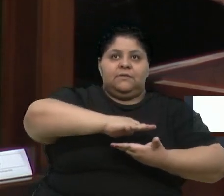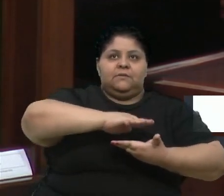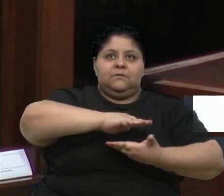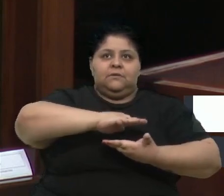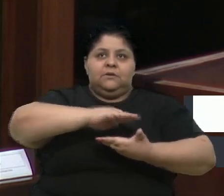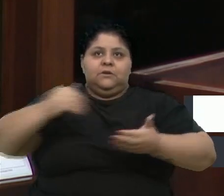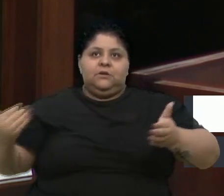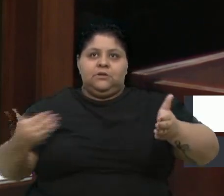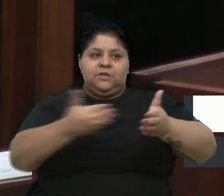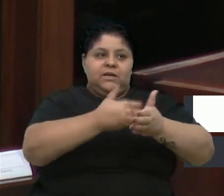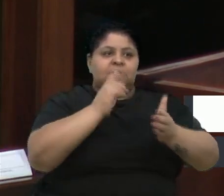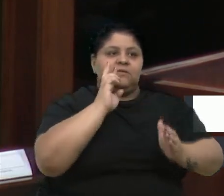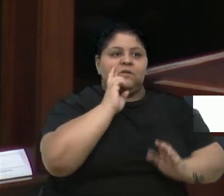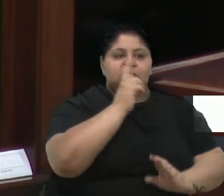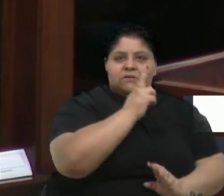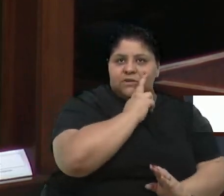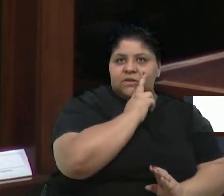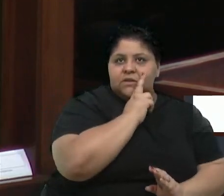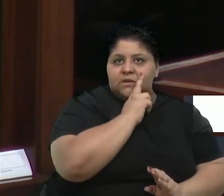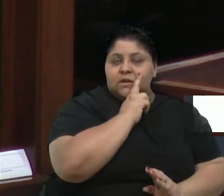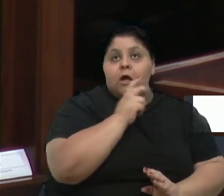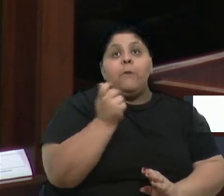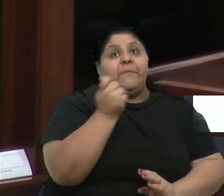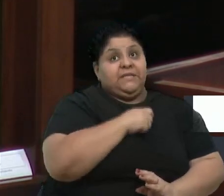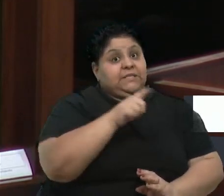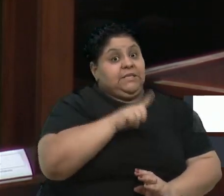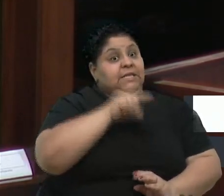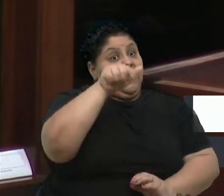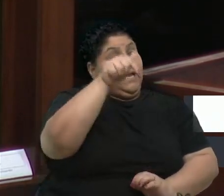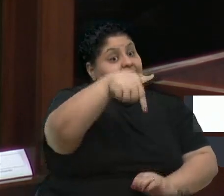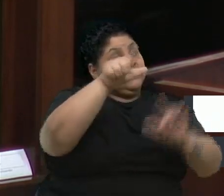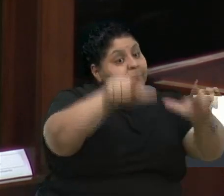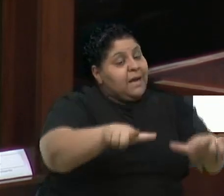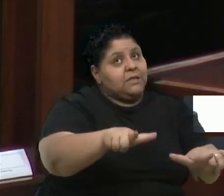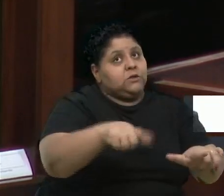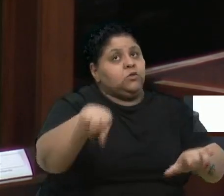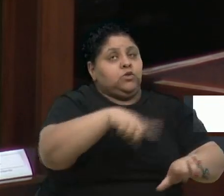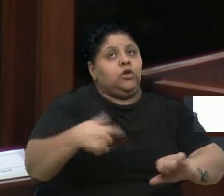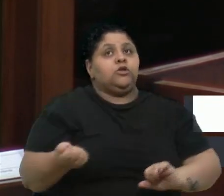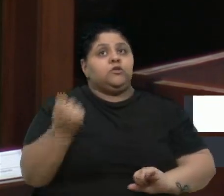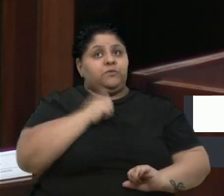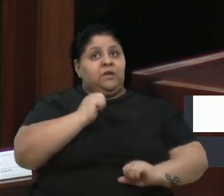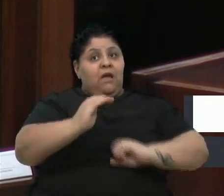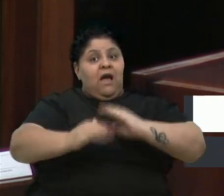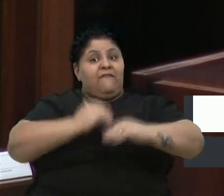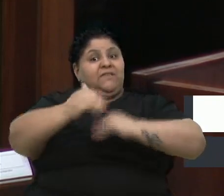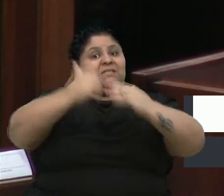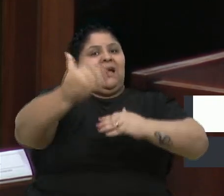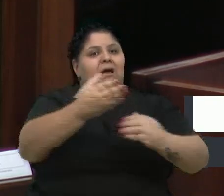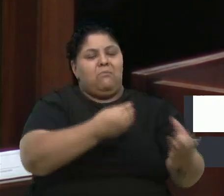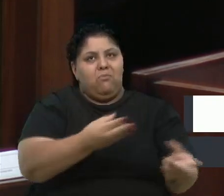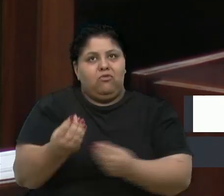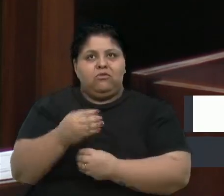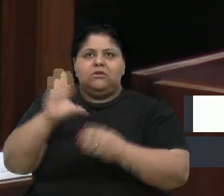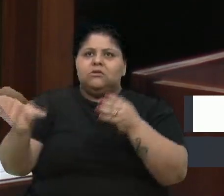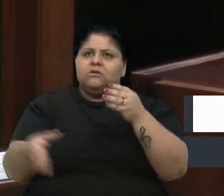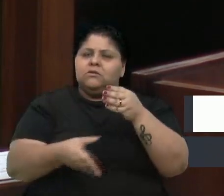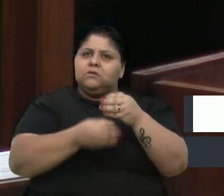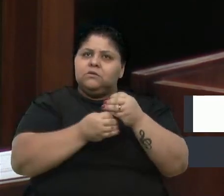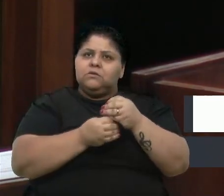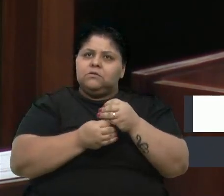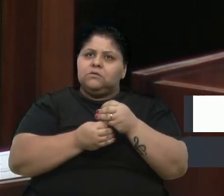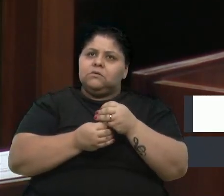lá. E, lógico, é melhor que tenha aquele espaço do que não ter. Mas nós precisamos avançar e avançar muito. Isso é a parte, vereador Alberto